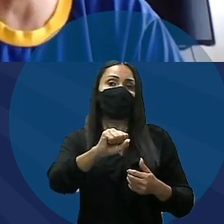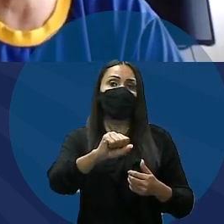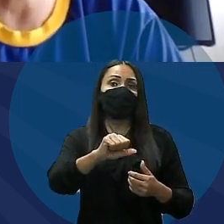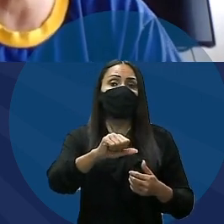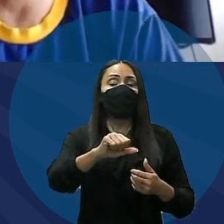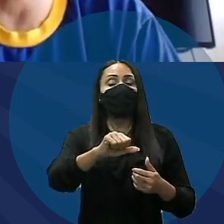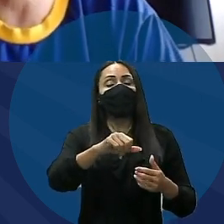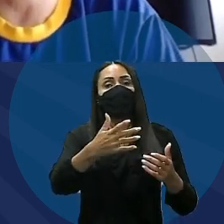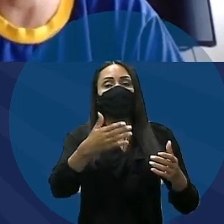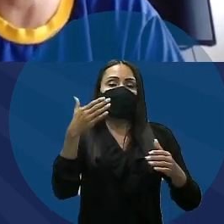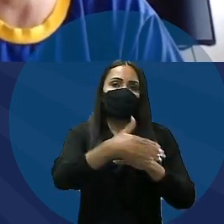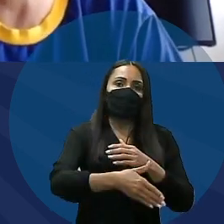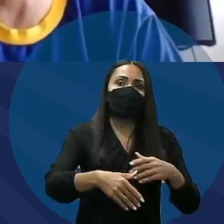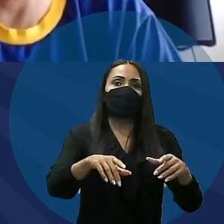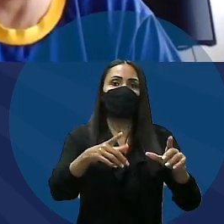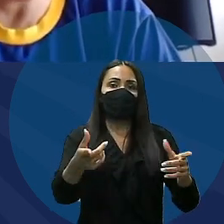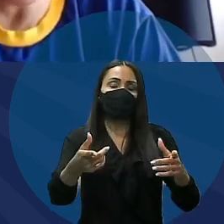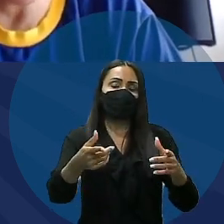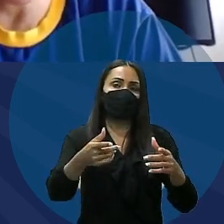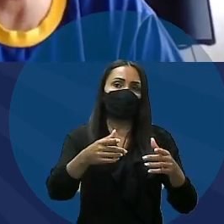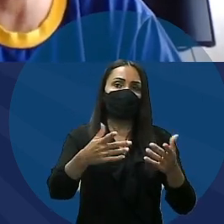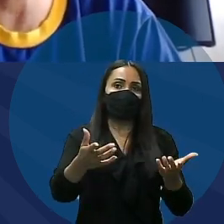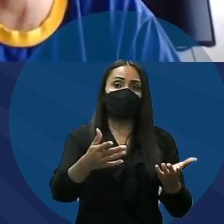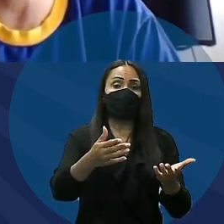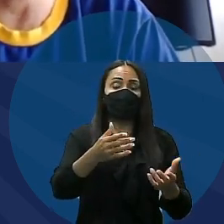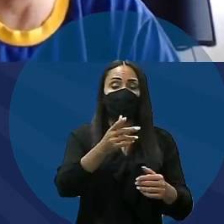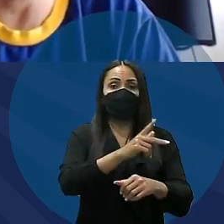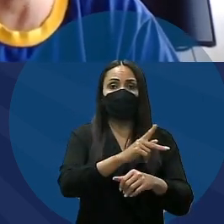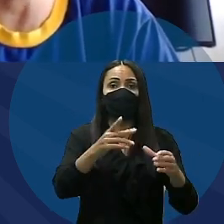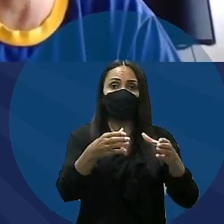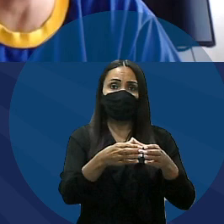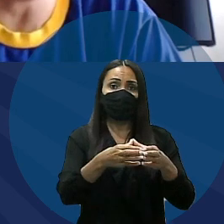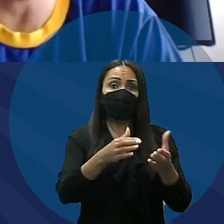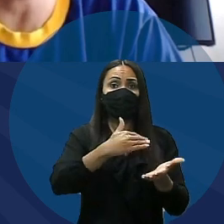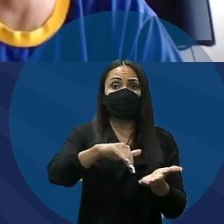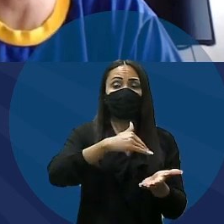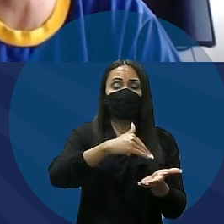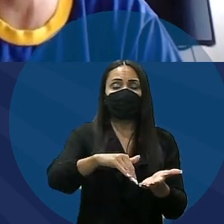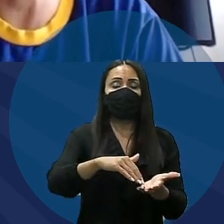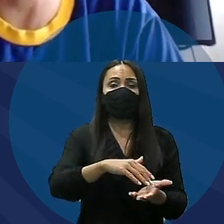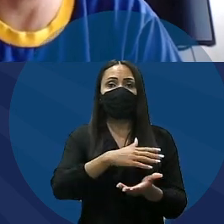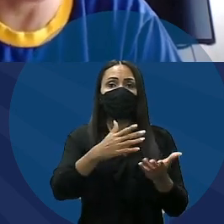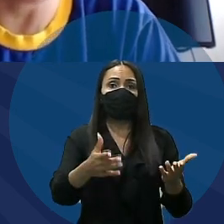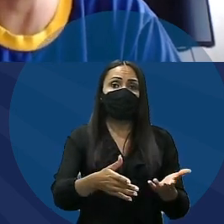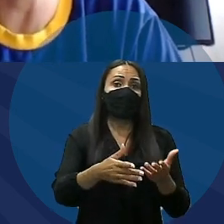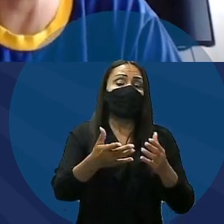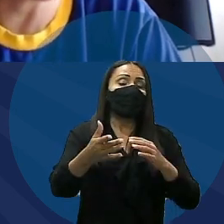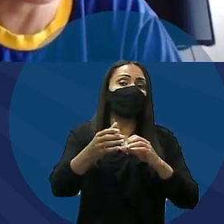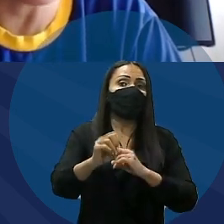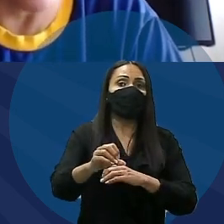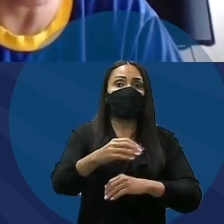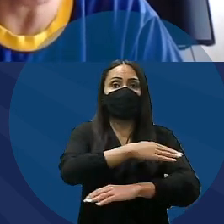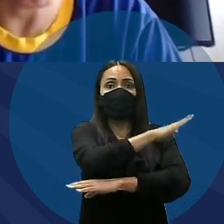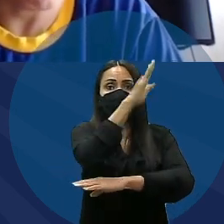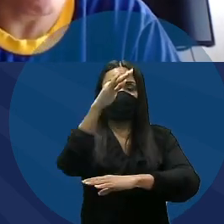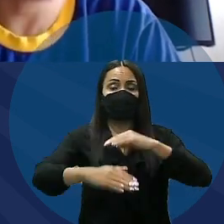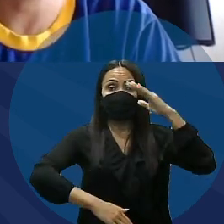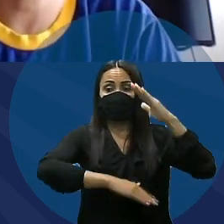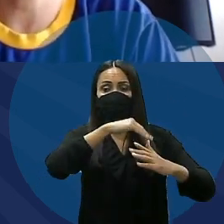faço parte da Superintendência Pedagógica da Secretaria Executiva de Educação Integral e